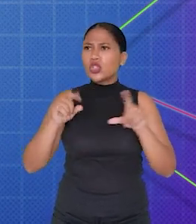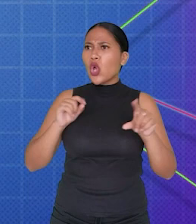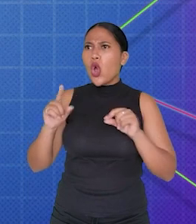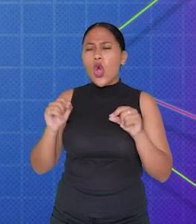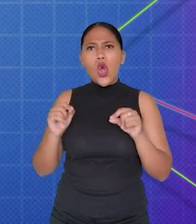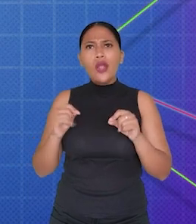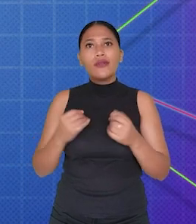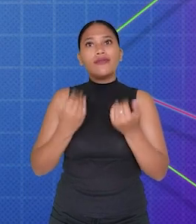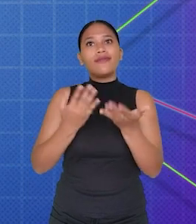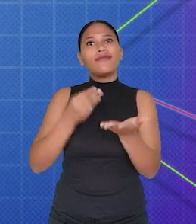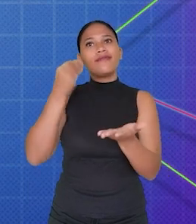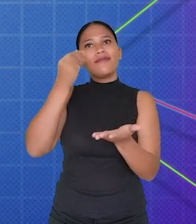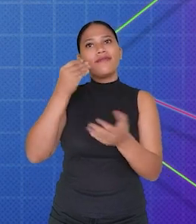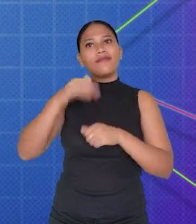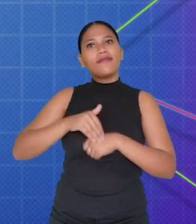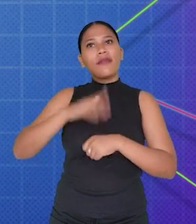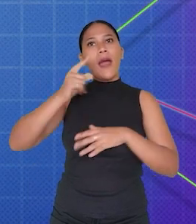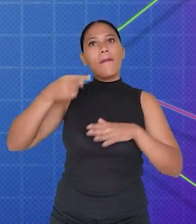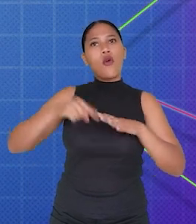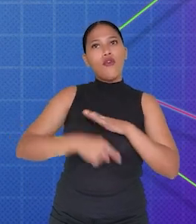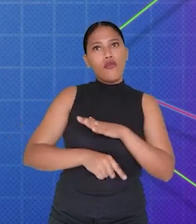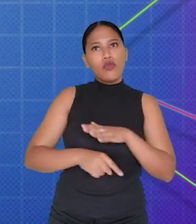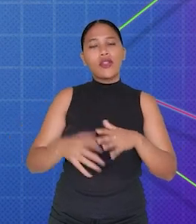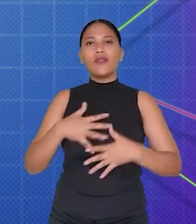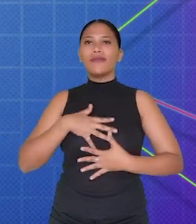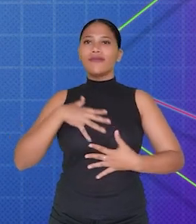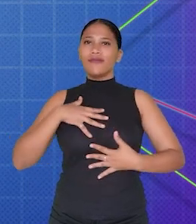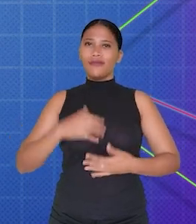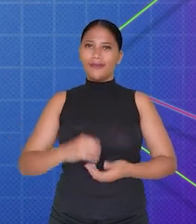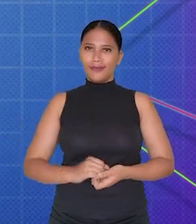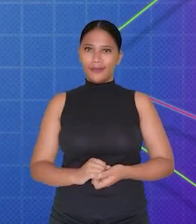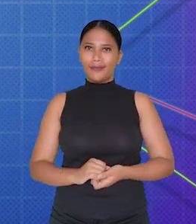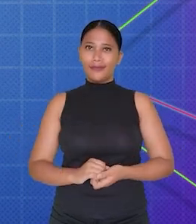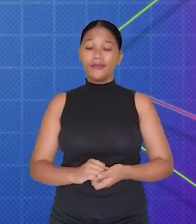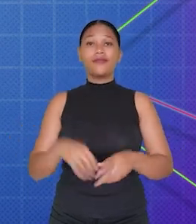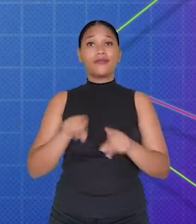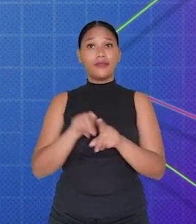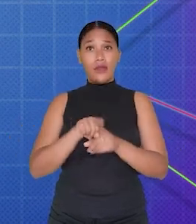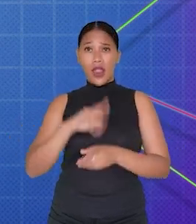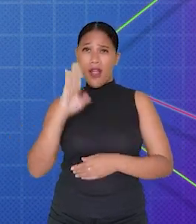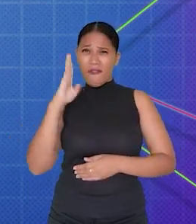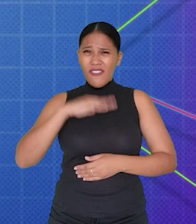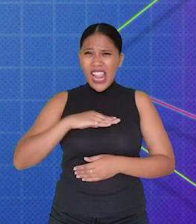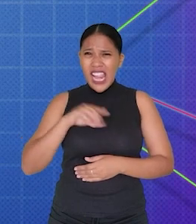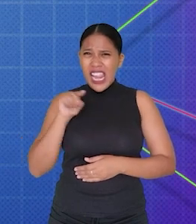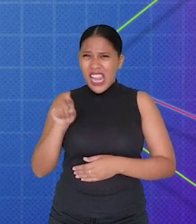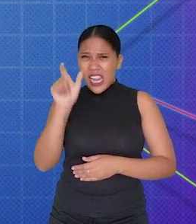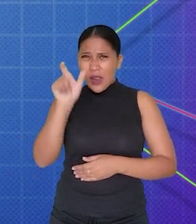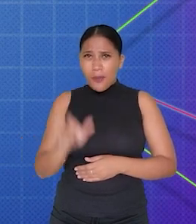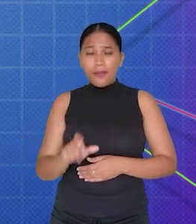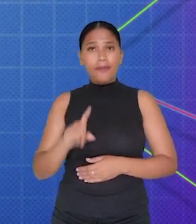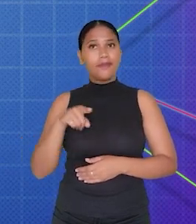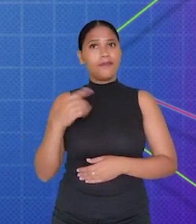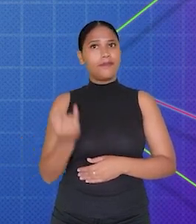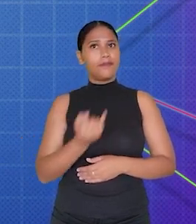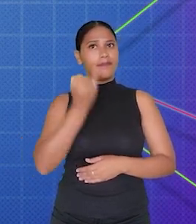escolhas, oferecendo uma experiência muito mais profunda e satisfatória. A jornada do vilão é um elemento essencial para a construção de uma